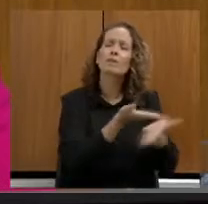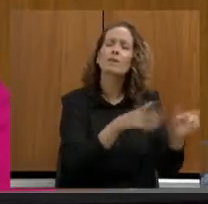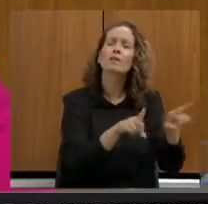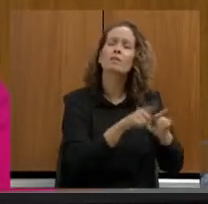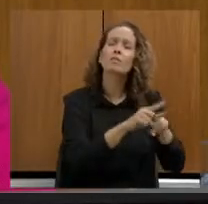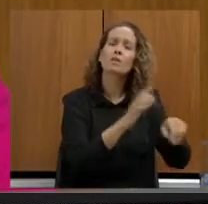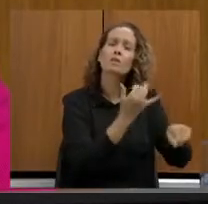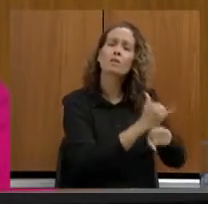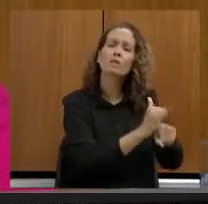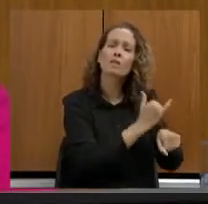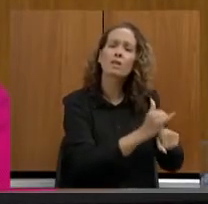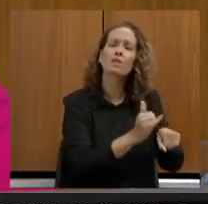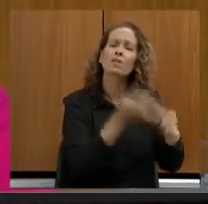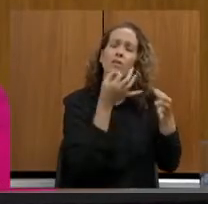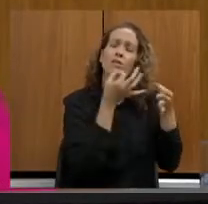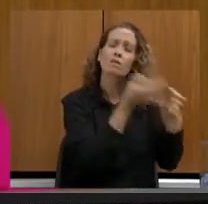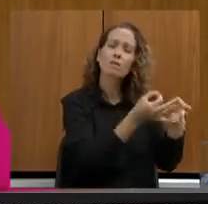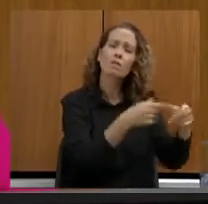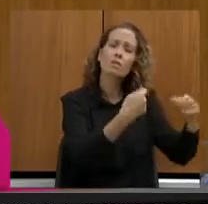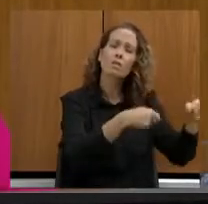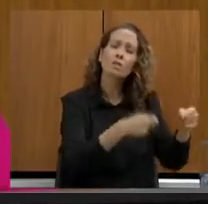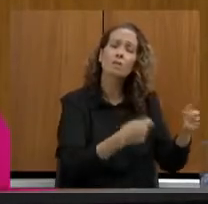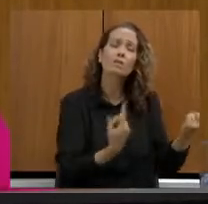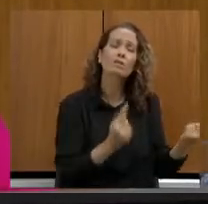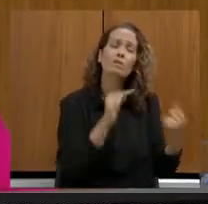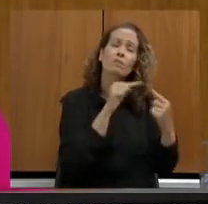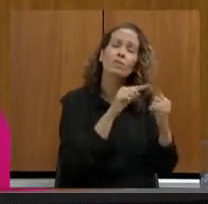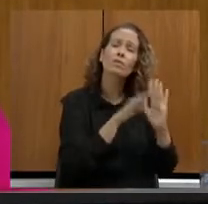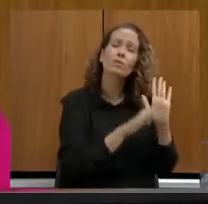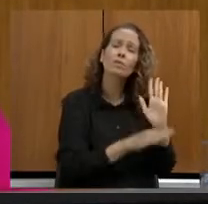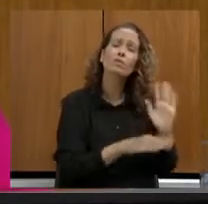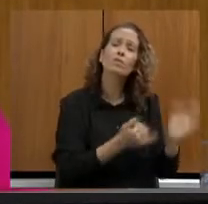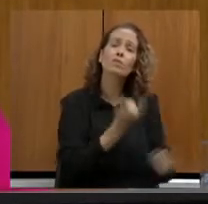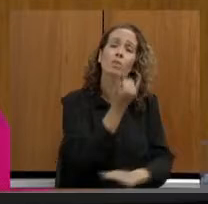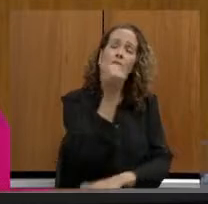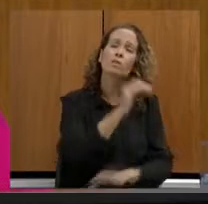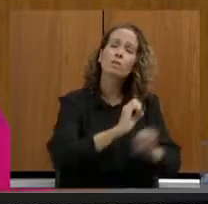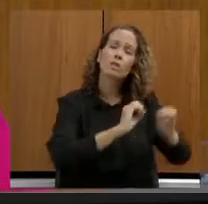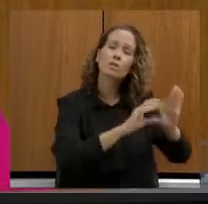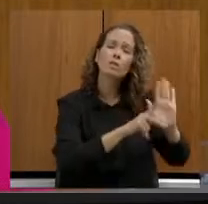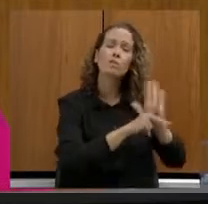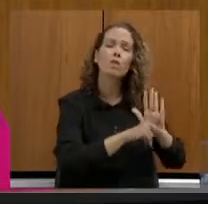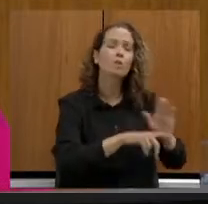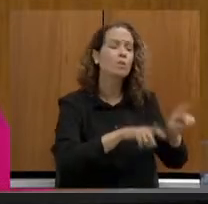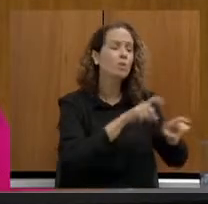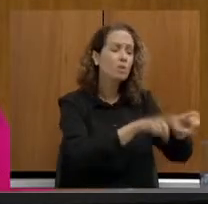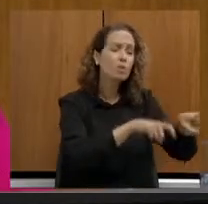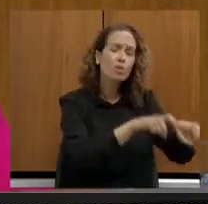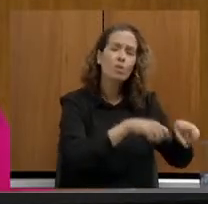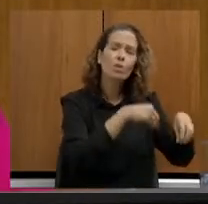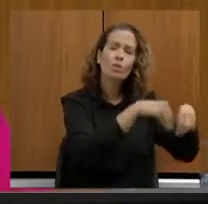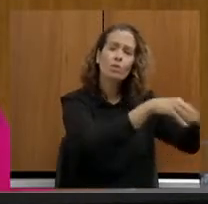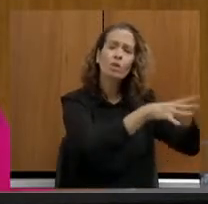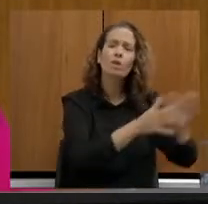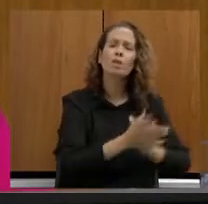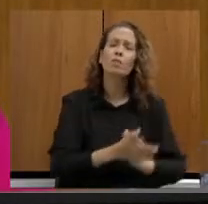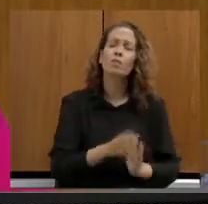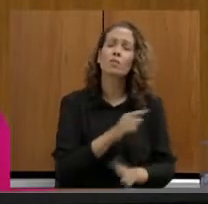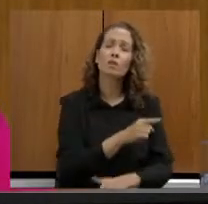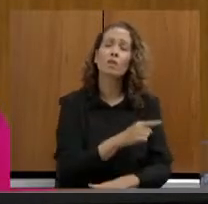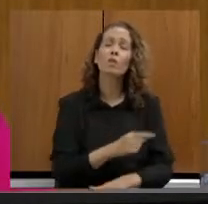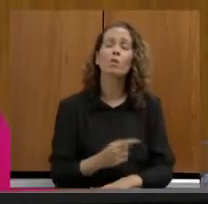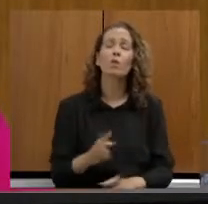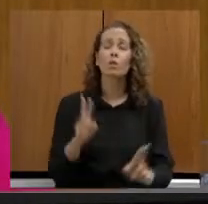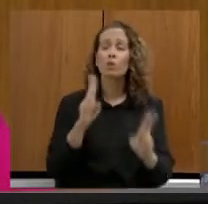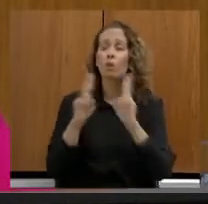EA atenção necessária esse item tão importante que a educação do campo que a educação para aqueles que estão mais distantes dos grandes